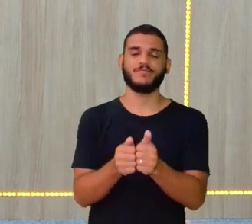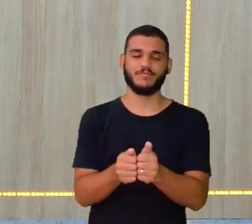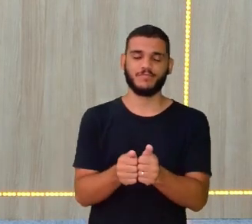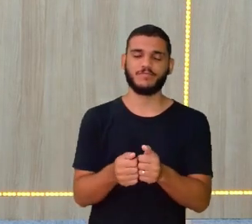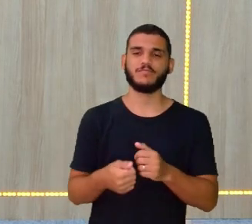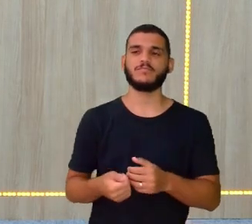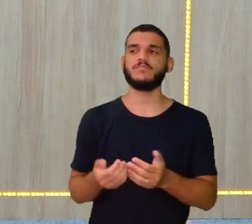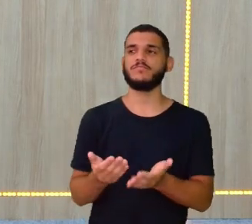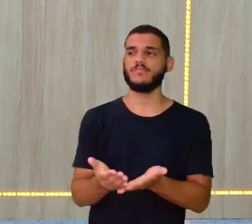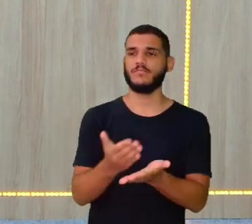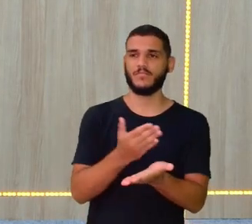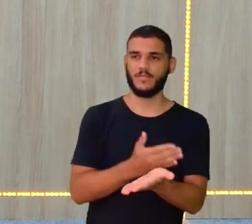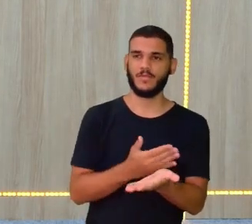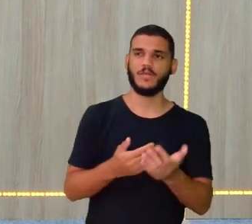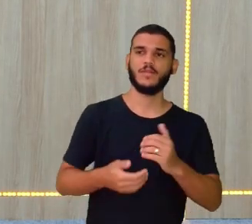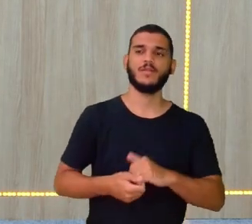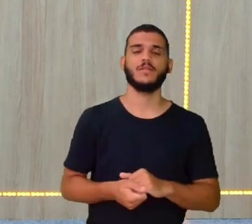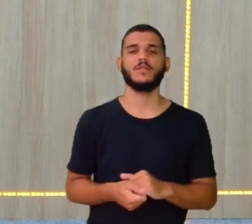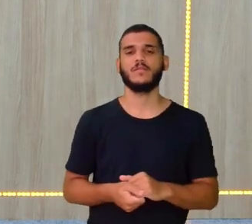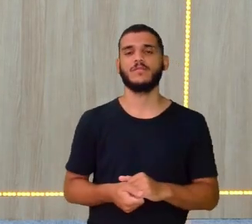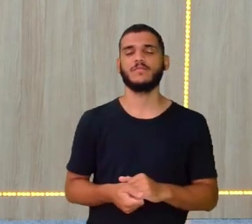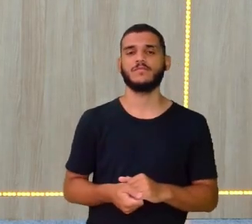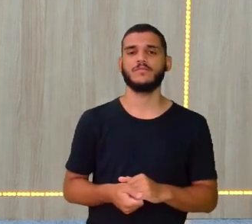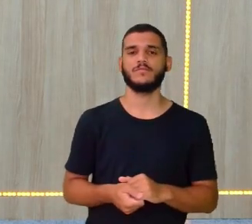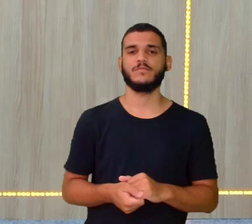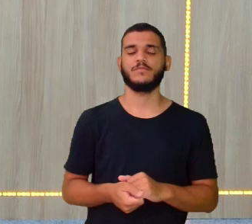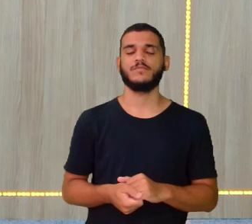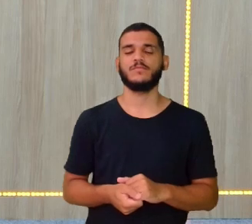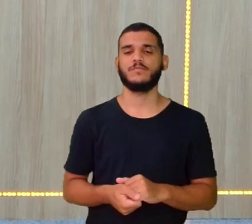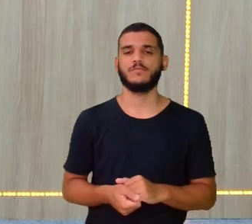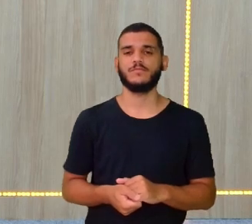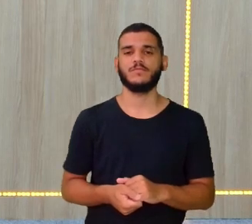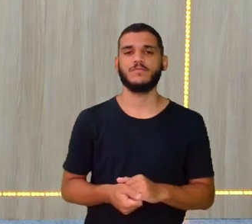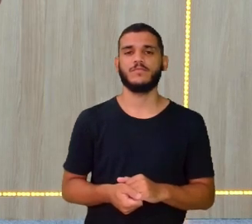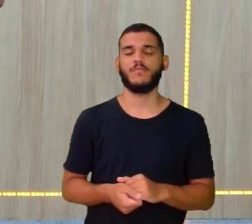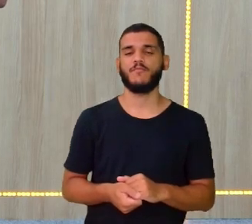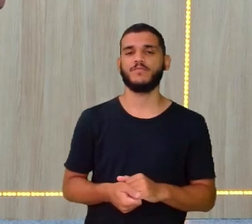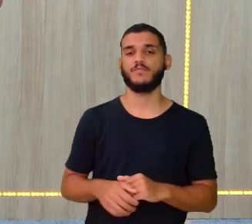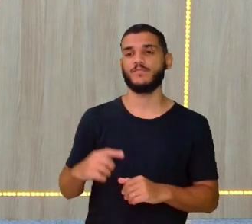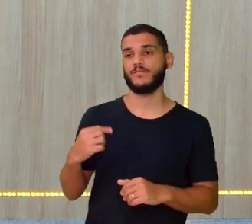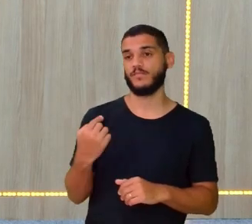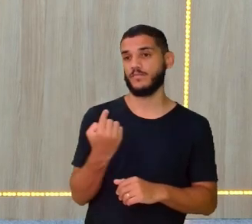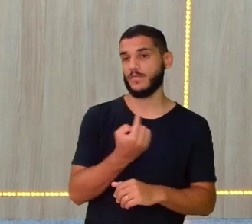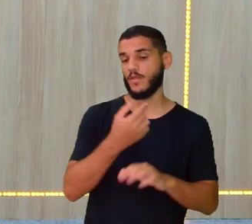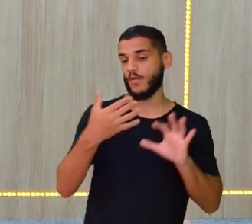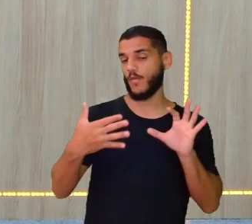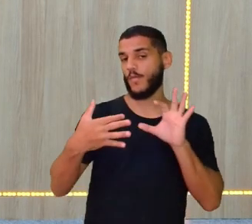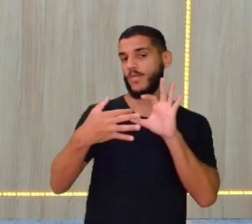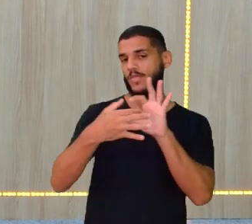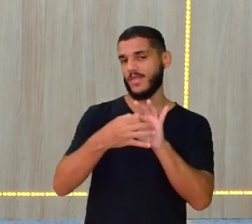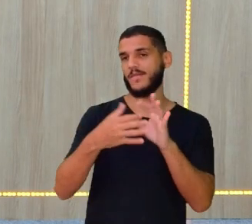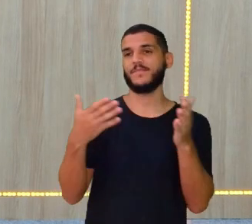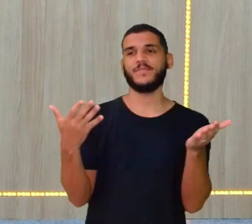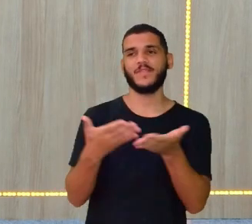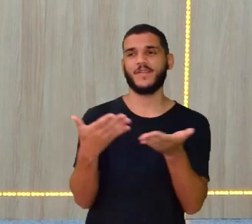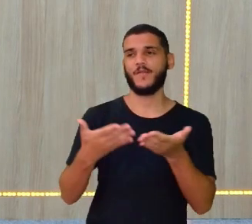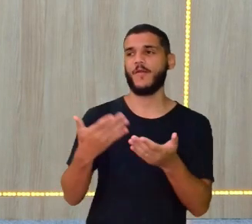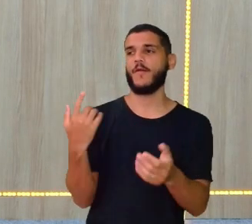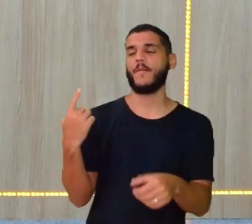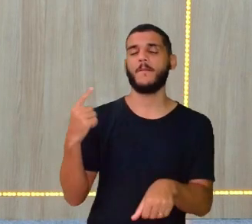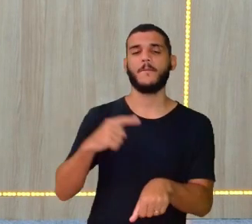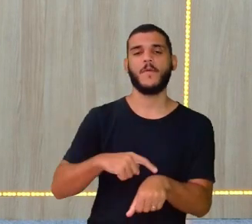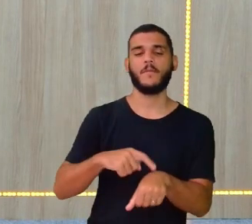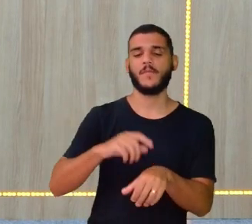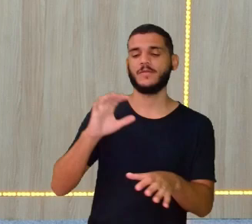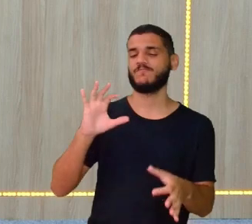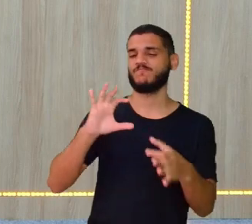de tudo isso, nós vamos nos conectar, não é hora de nos conectar. Eu sei